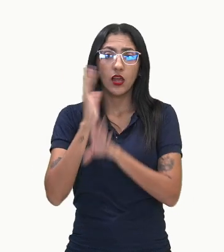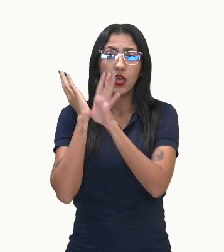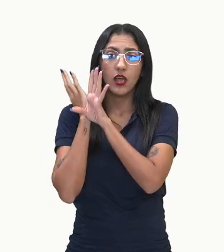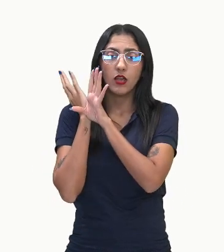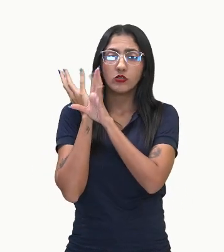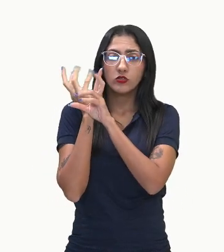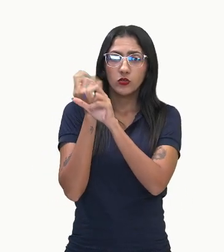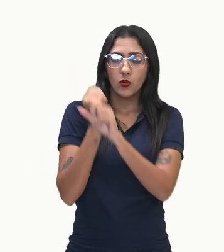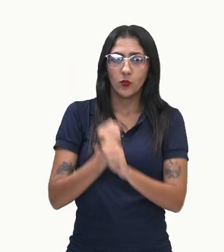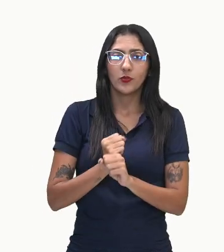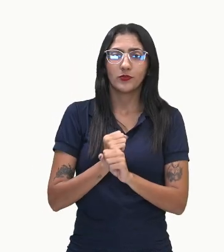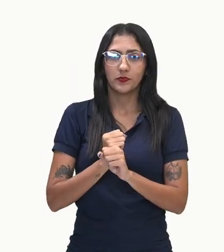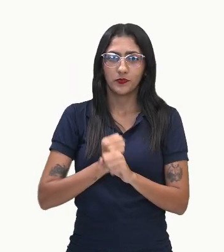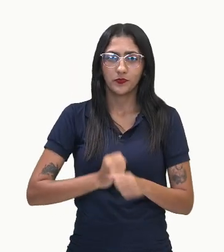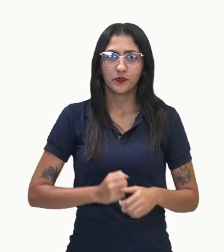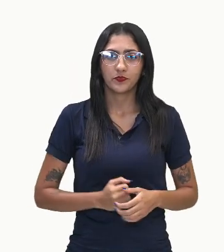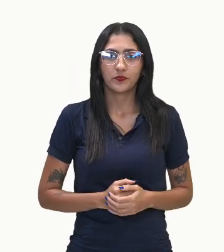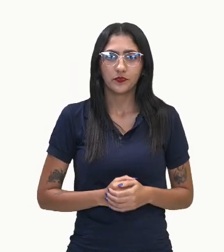de